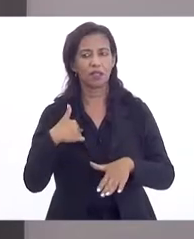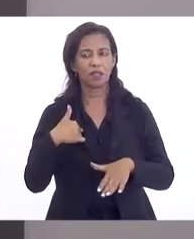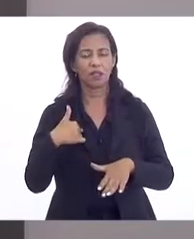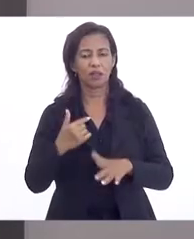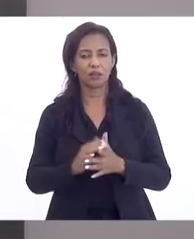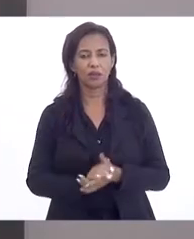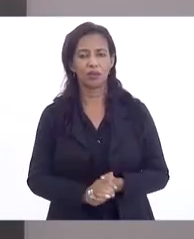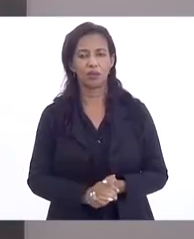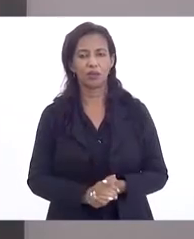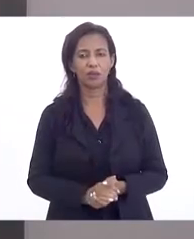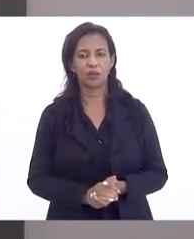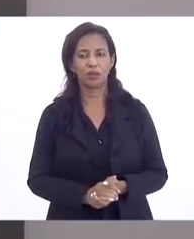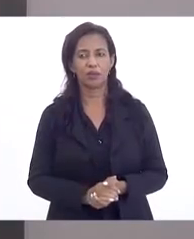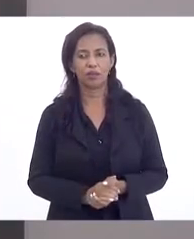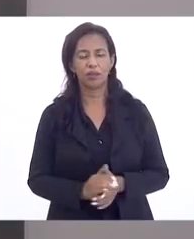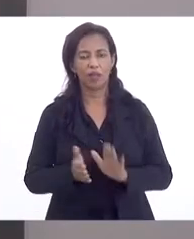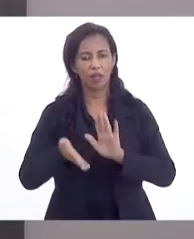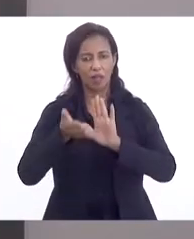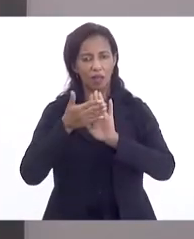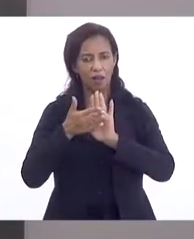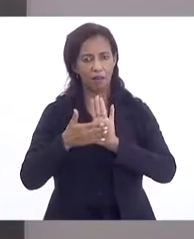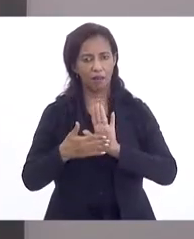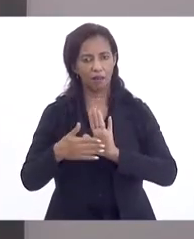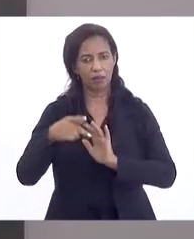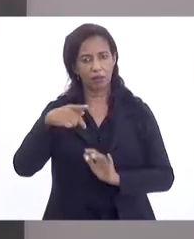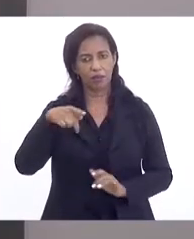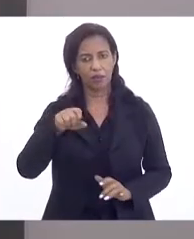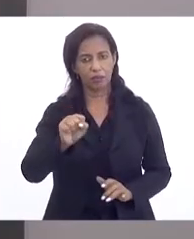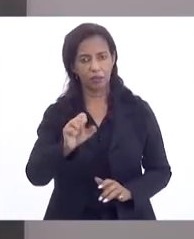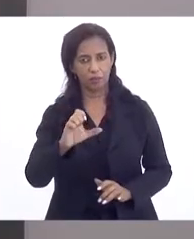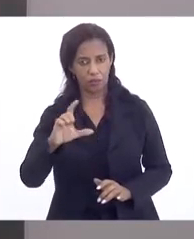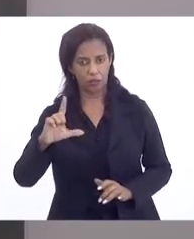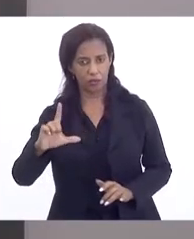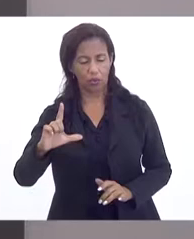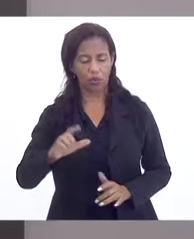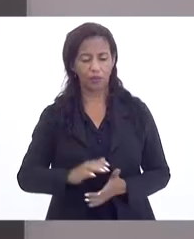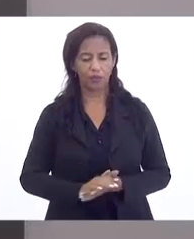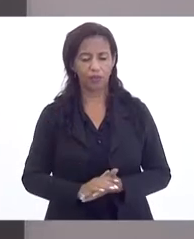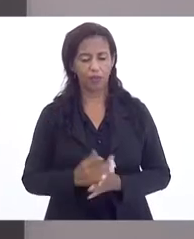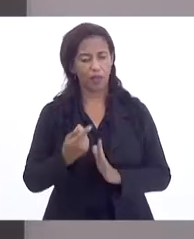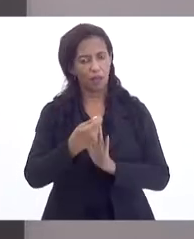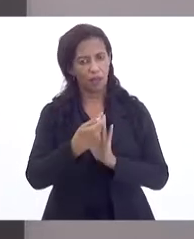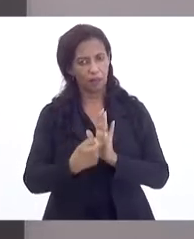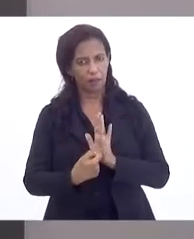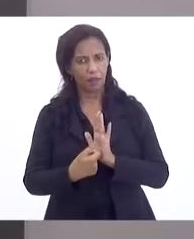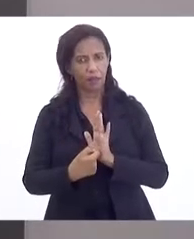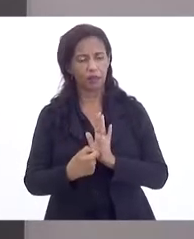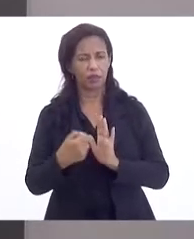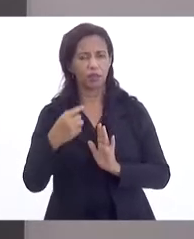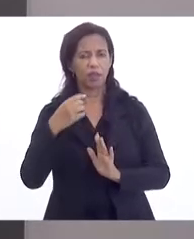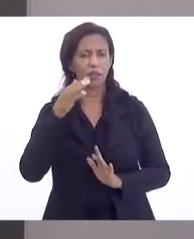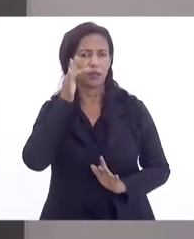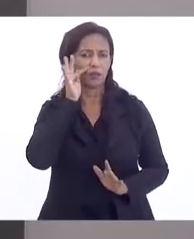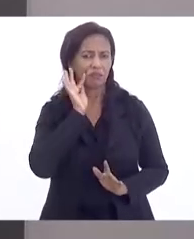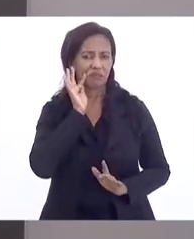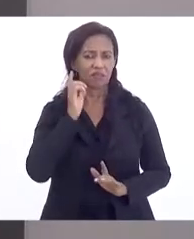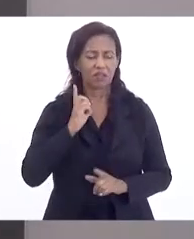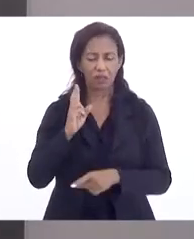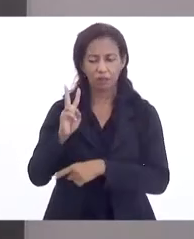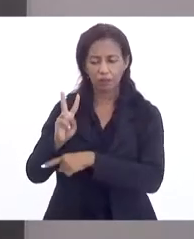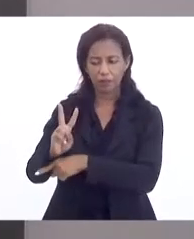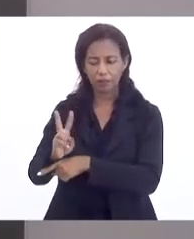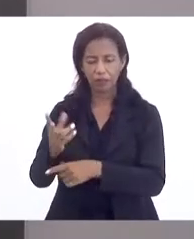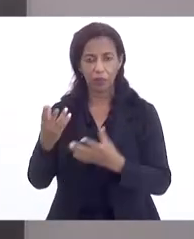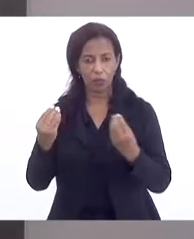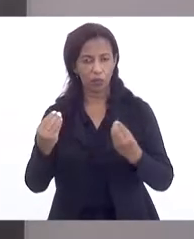opor à pauta do PSOL, é uma pauta que o deputado Flávio Serafini tem defendido muito por conta da